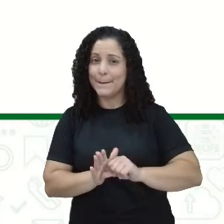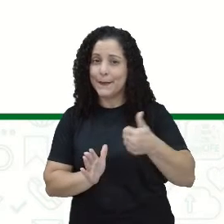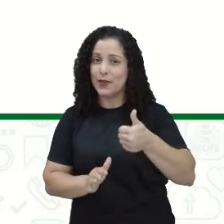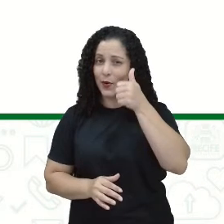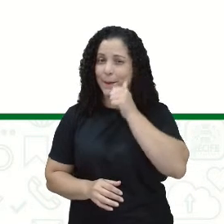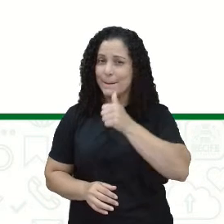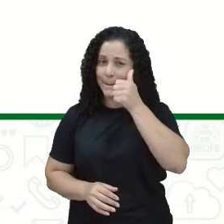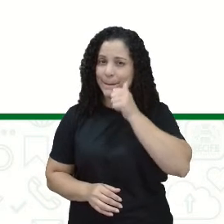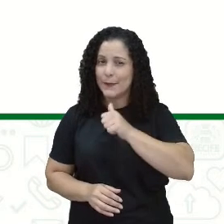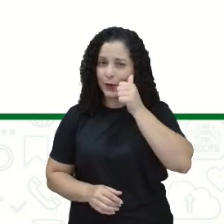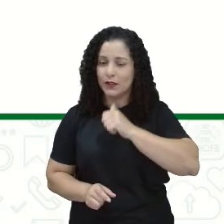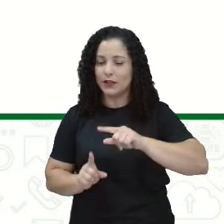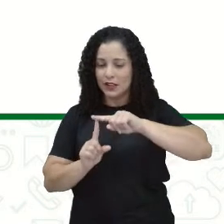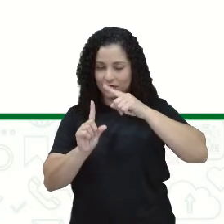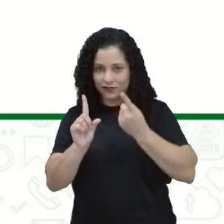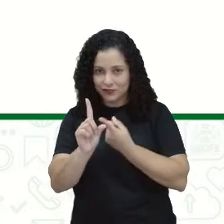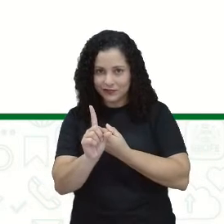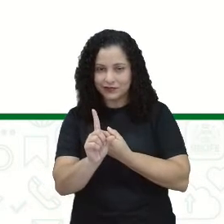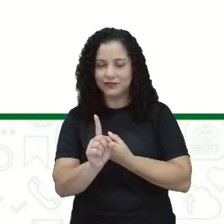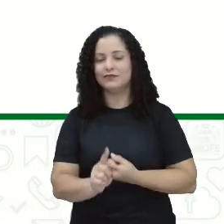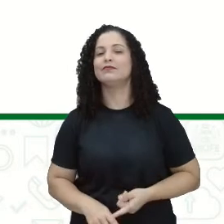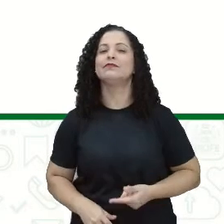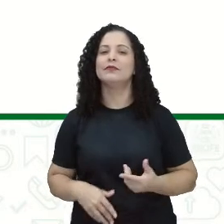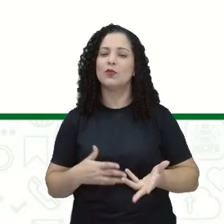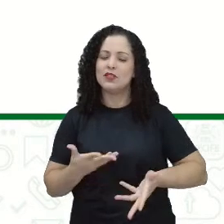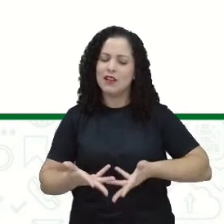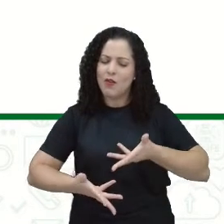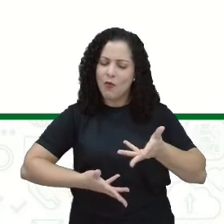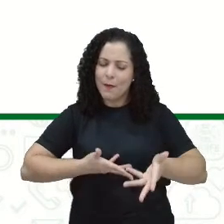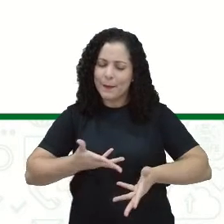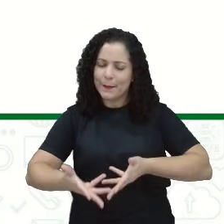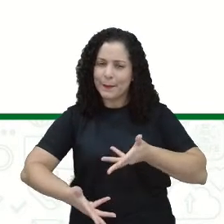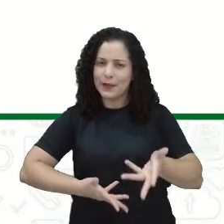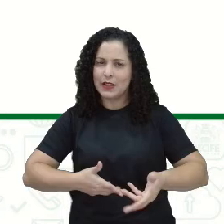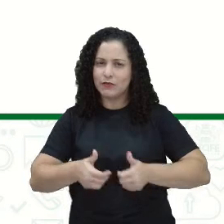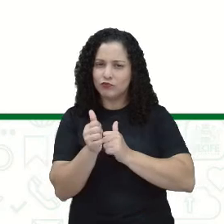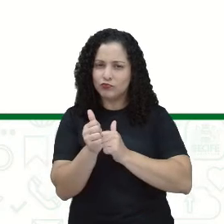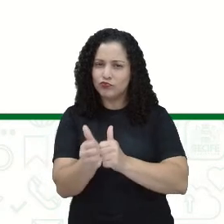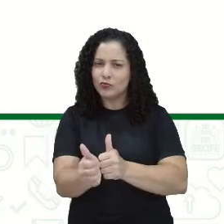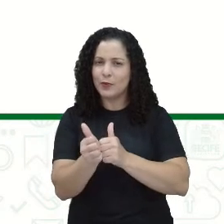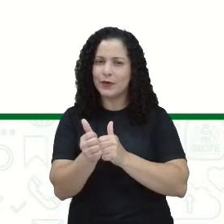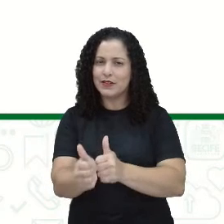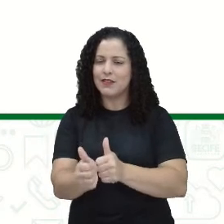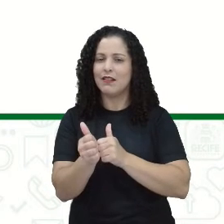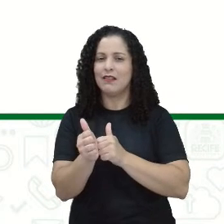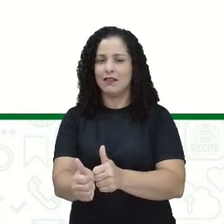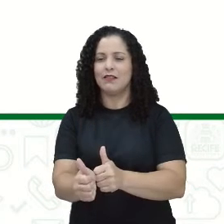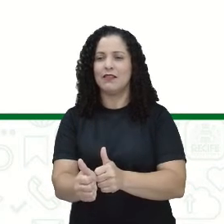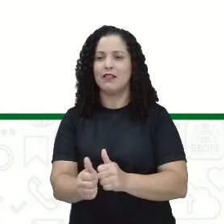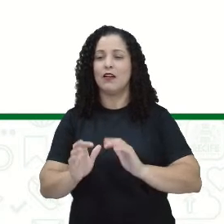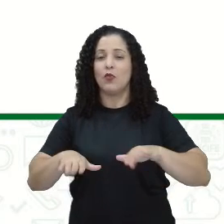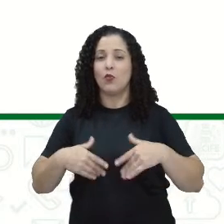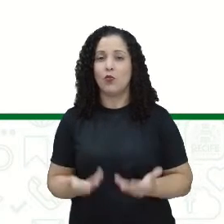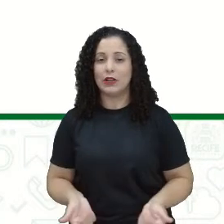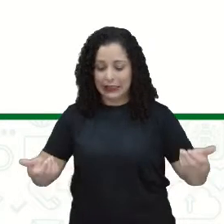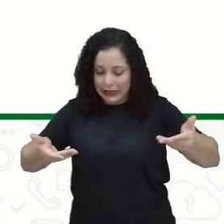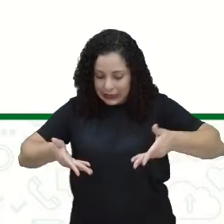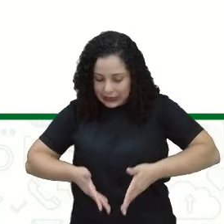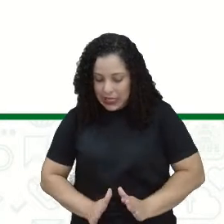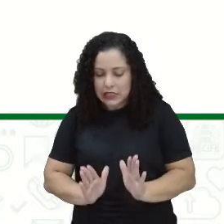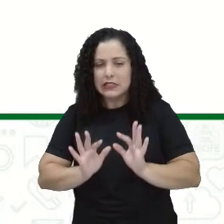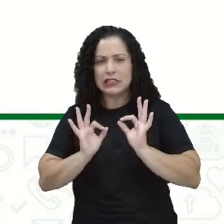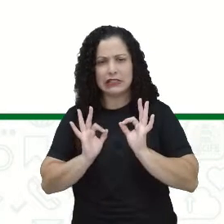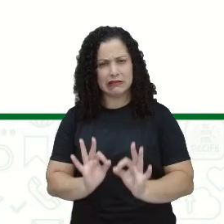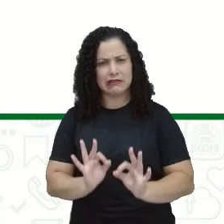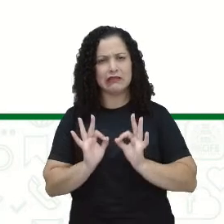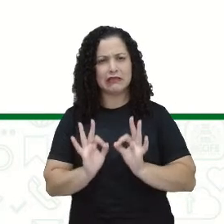primeiro. Então, esse acompanhamento materno, assim que a criança nascer, de forma humana,